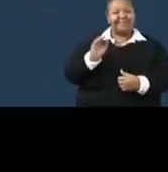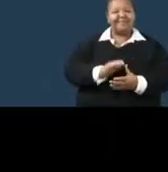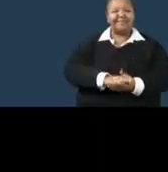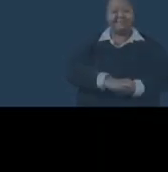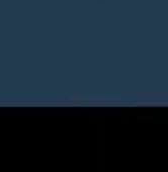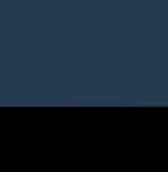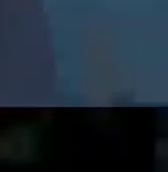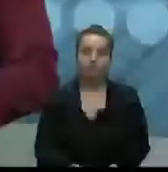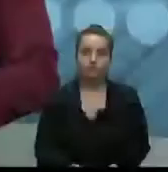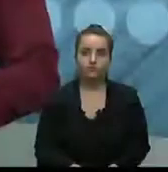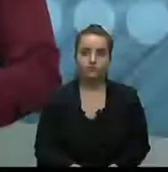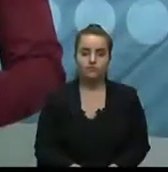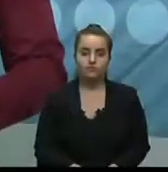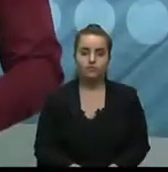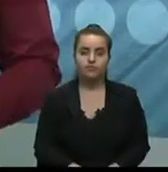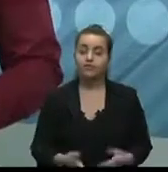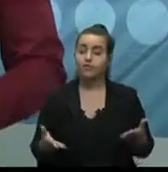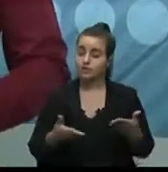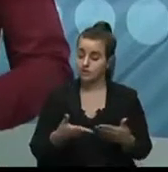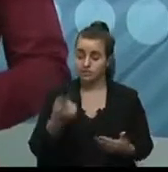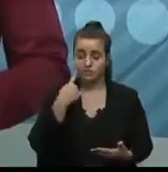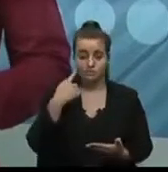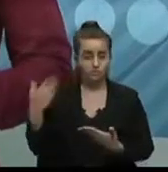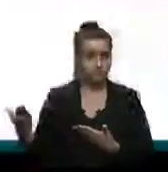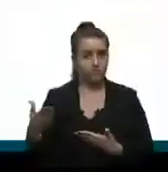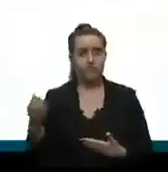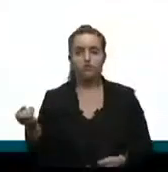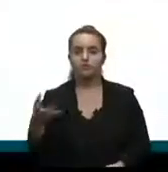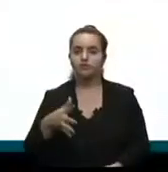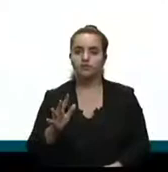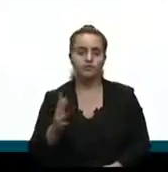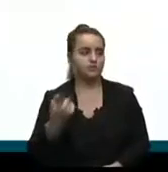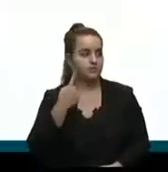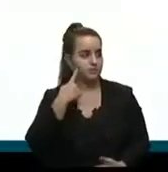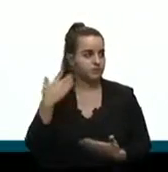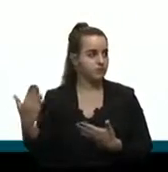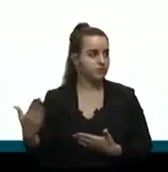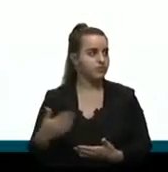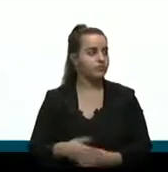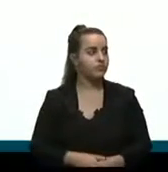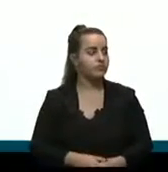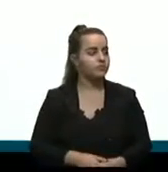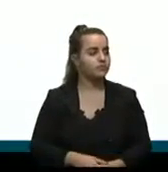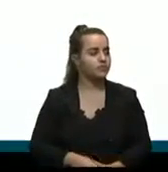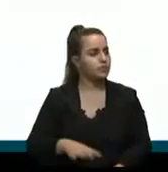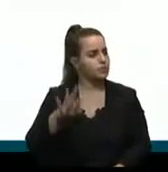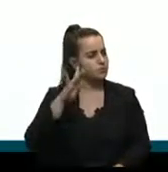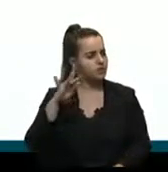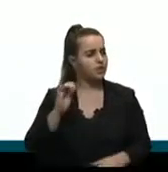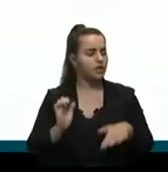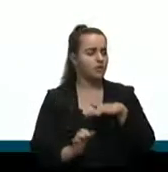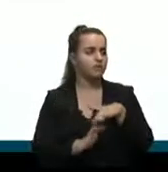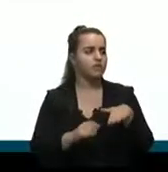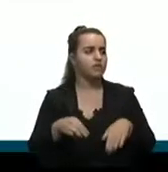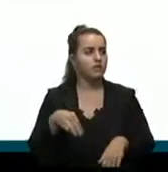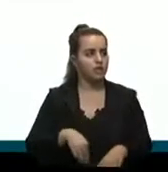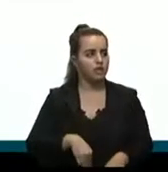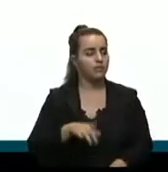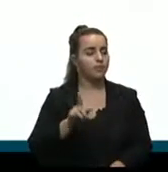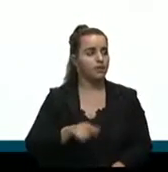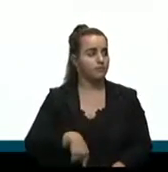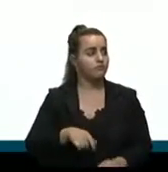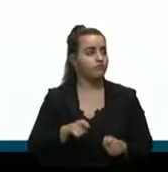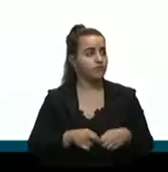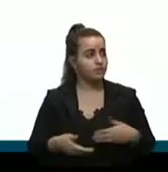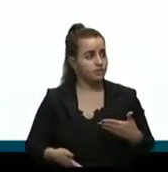Agora acompanhe comigo novas situações. Suponha que a empresa M seja